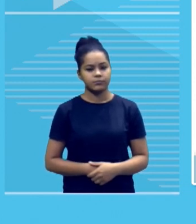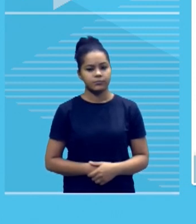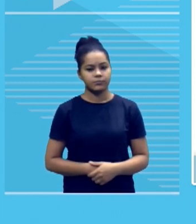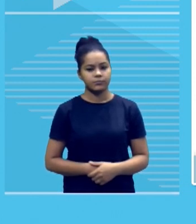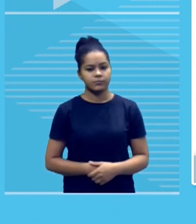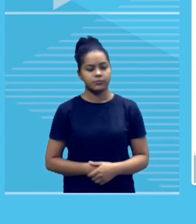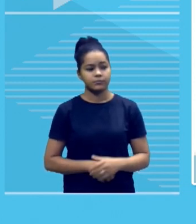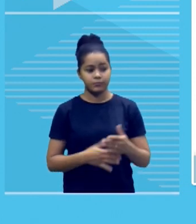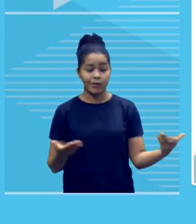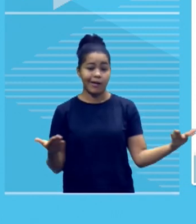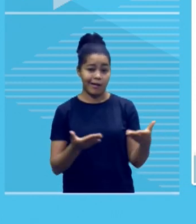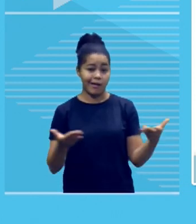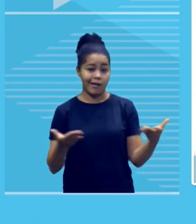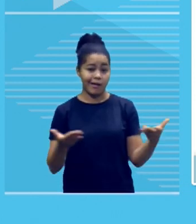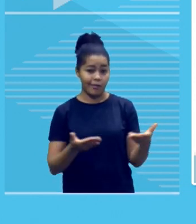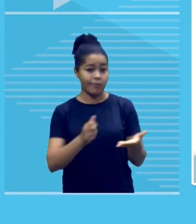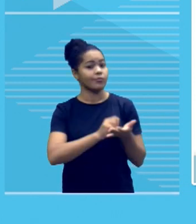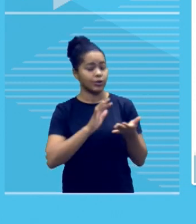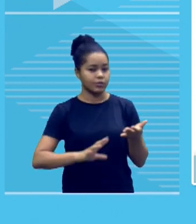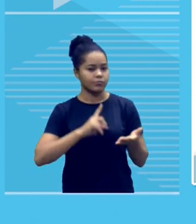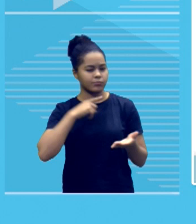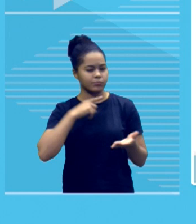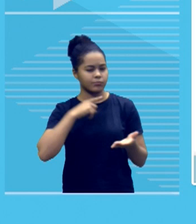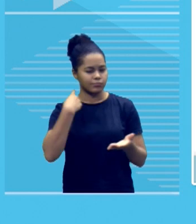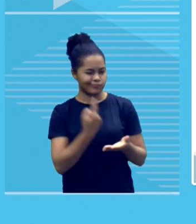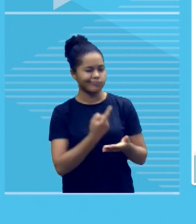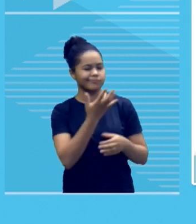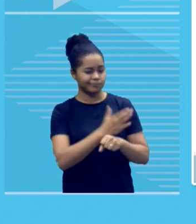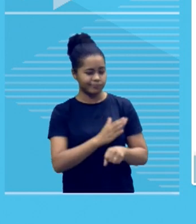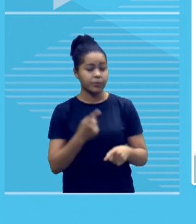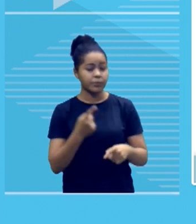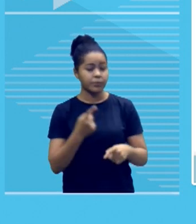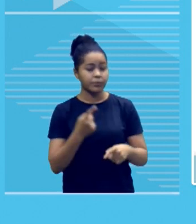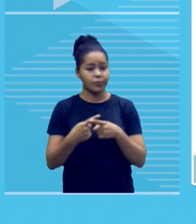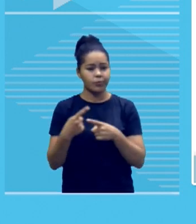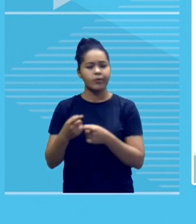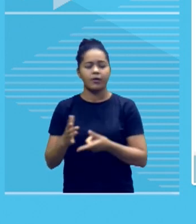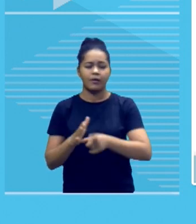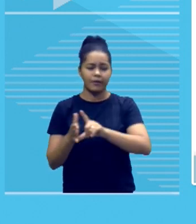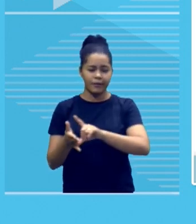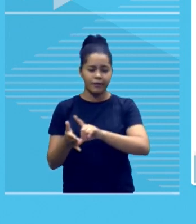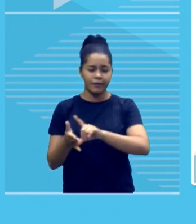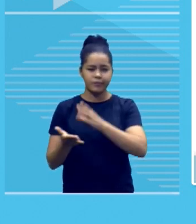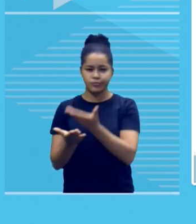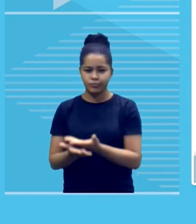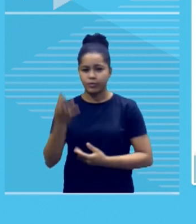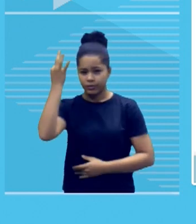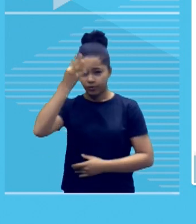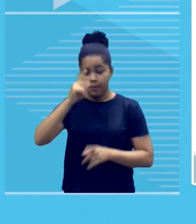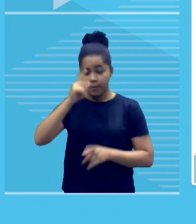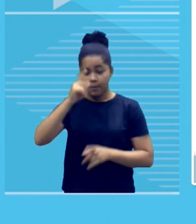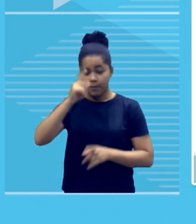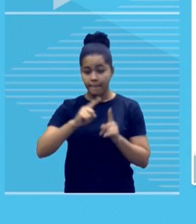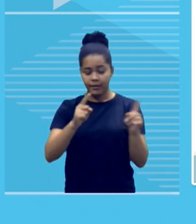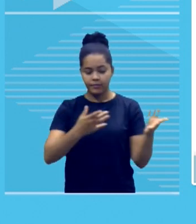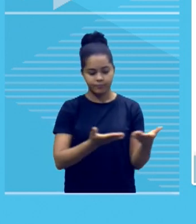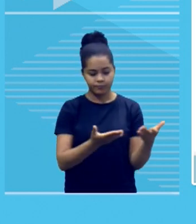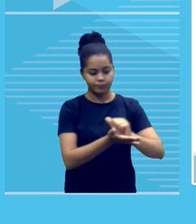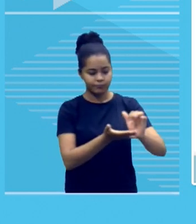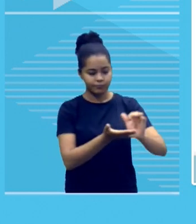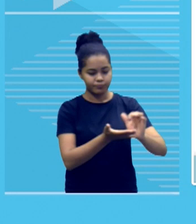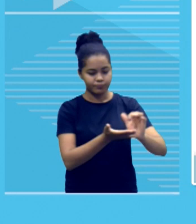a nós vamos passar umas questões para vocês tá fizemos toda a parte teórica juntamente com algumas questões e agora é só questões